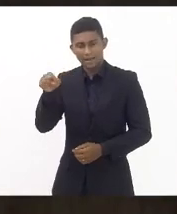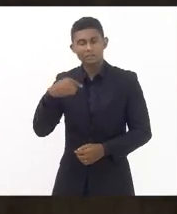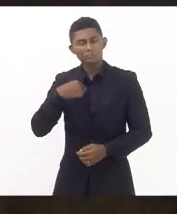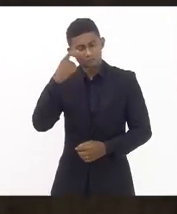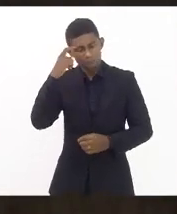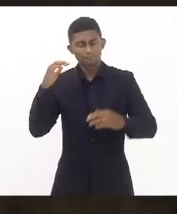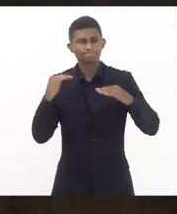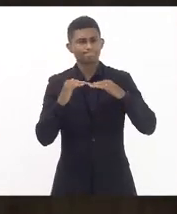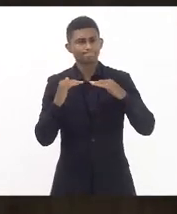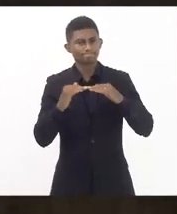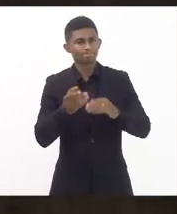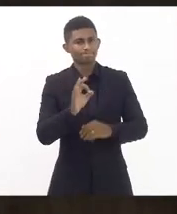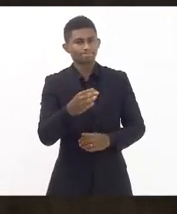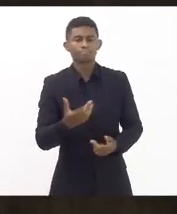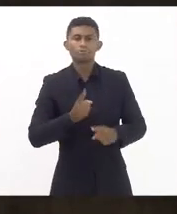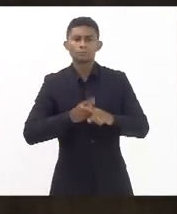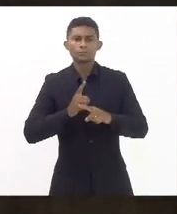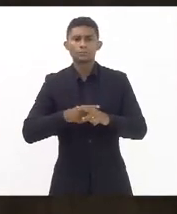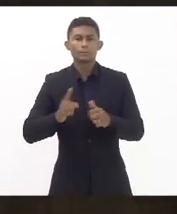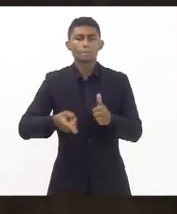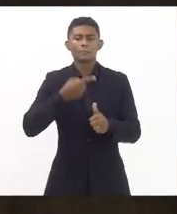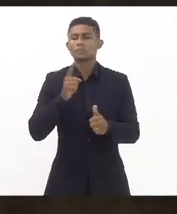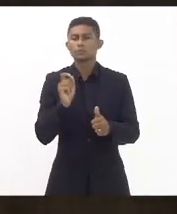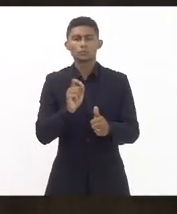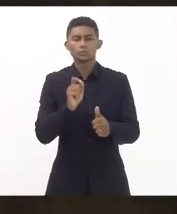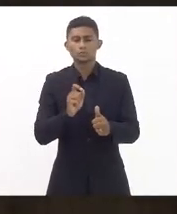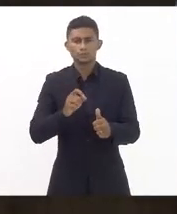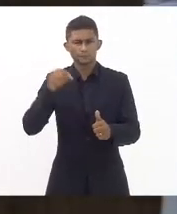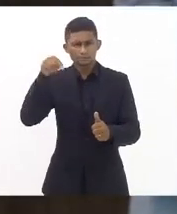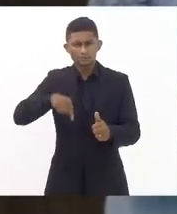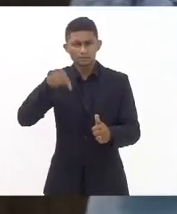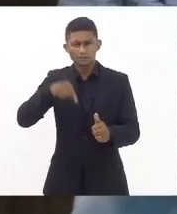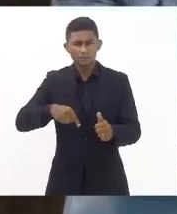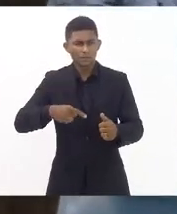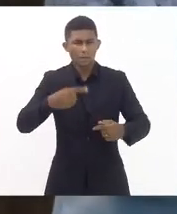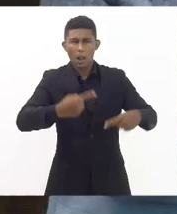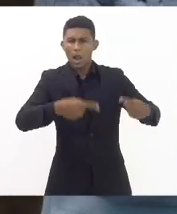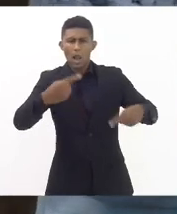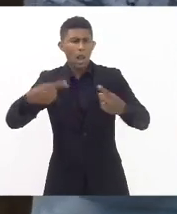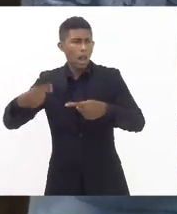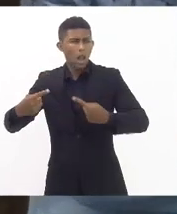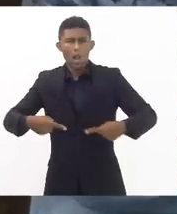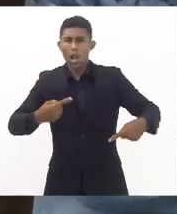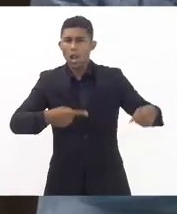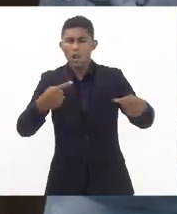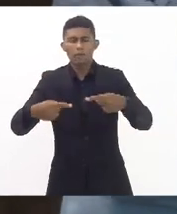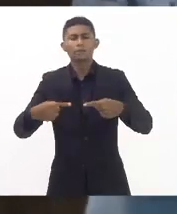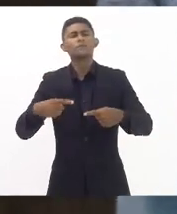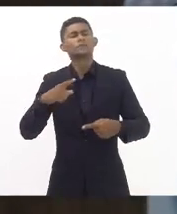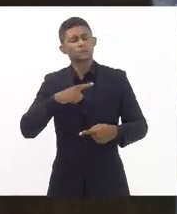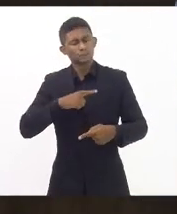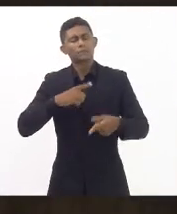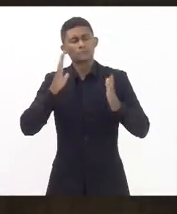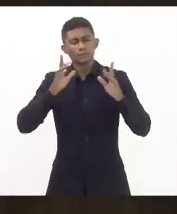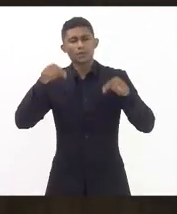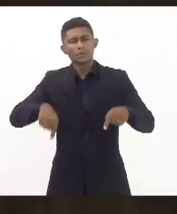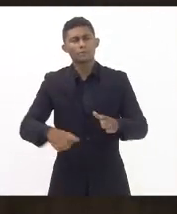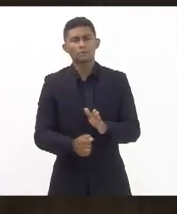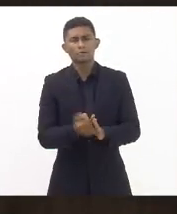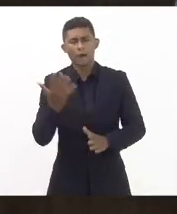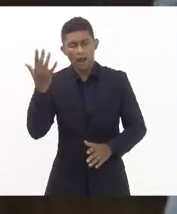lugar, esse debate não se confunde com o debate que fazemos muitas vezes aqui, deputado Márcio Pacheco, que eu me